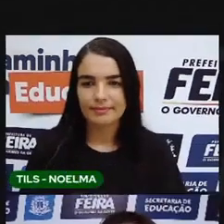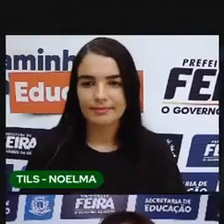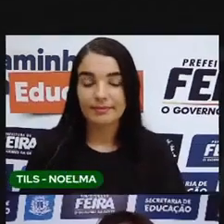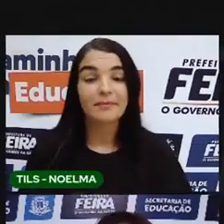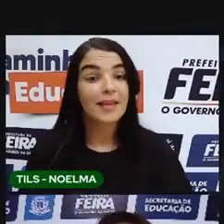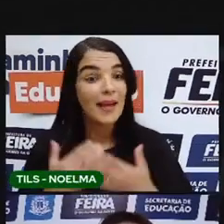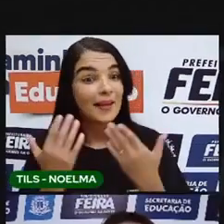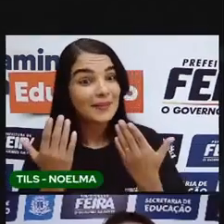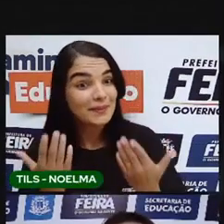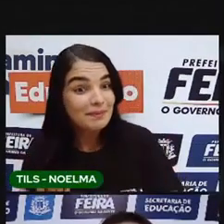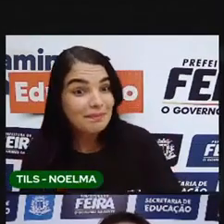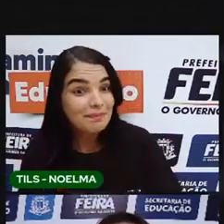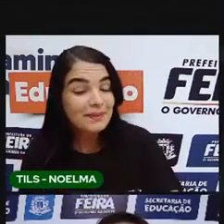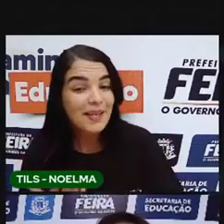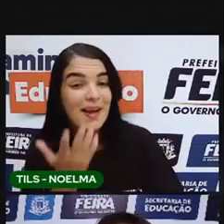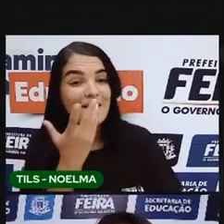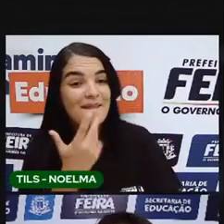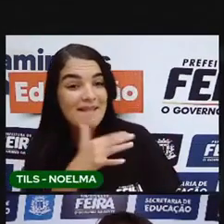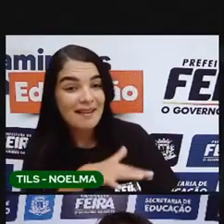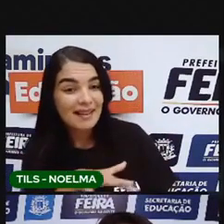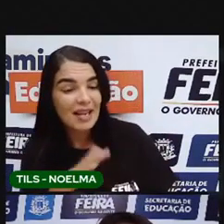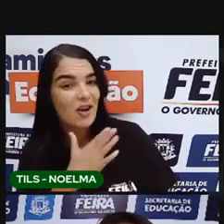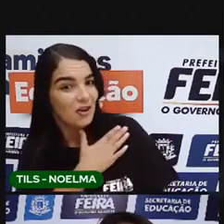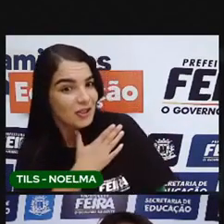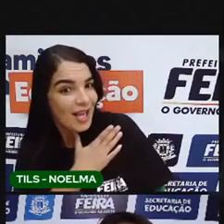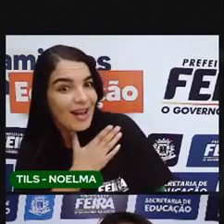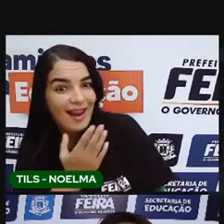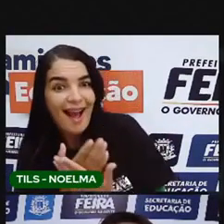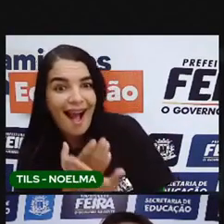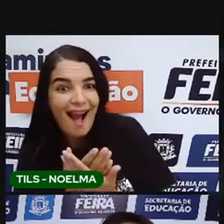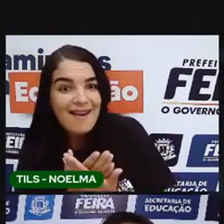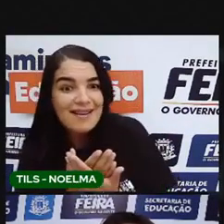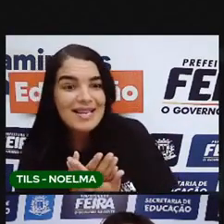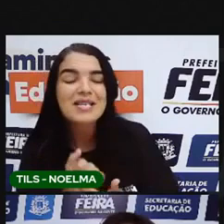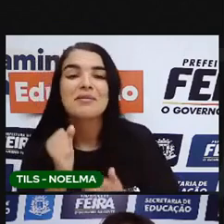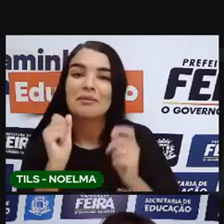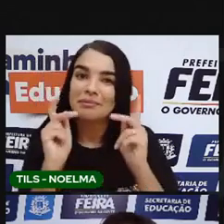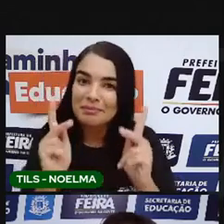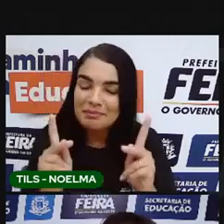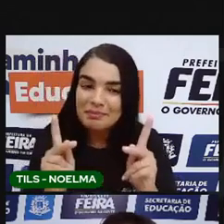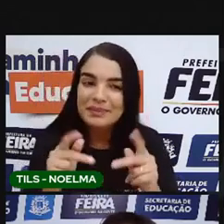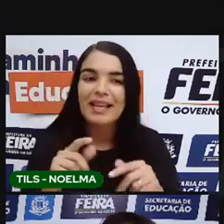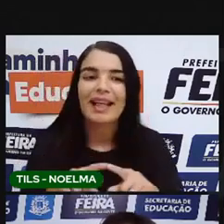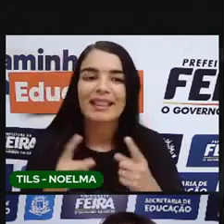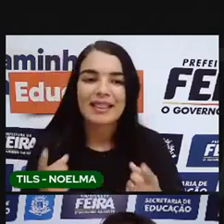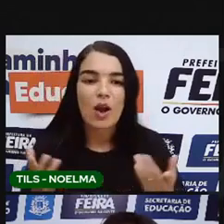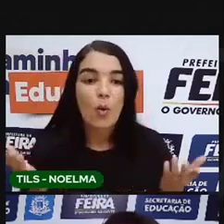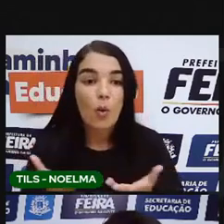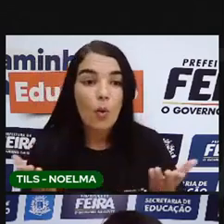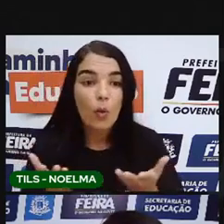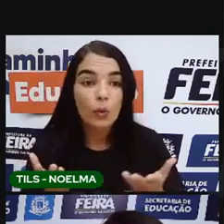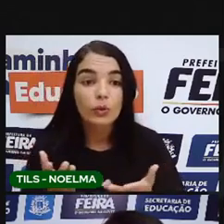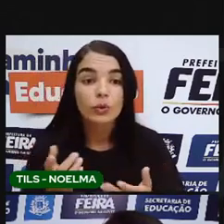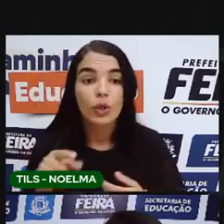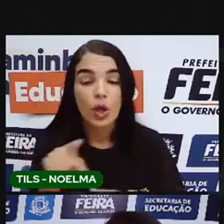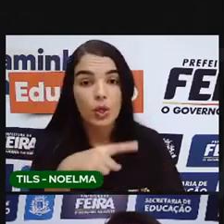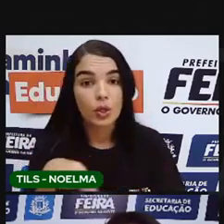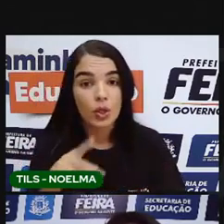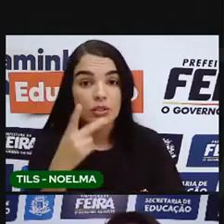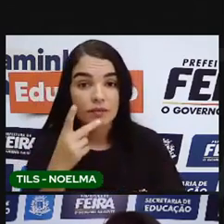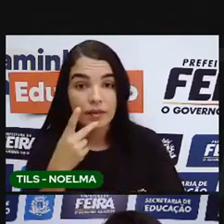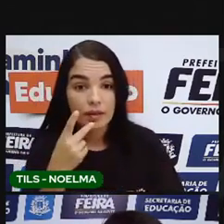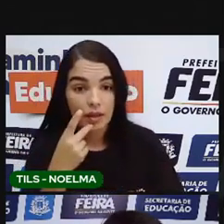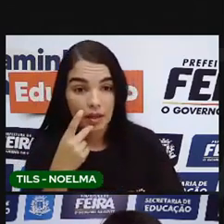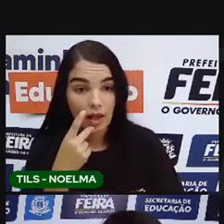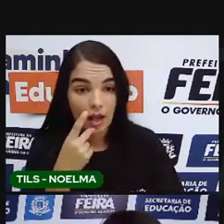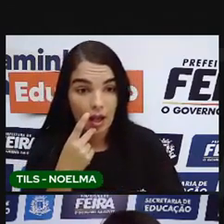E aí, galerinha? Gostaram da aula? Pois é. Hoje, nós falamos sobre